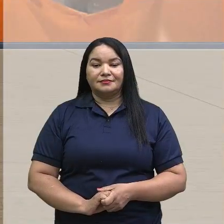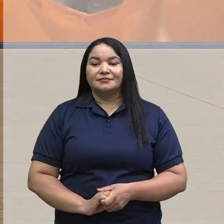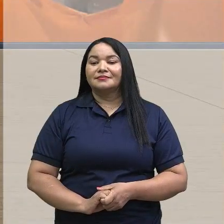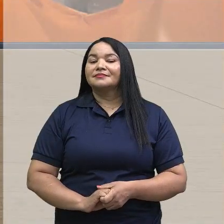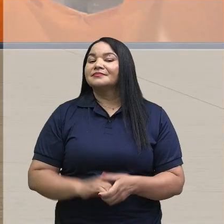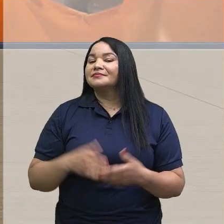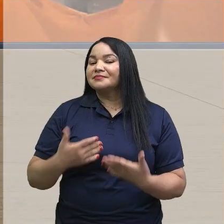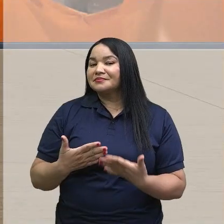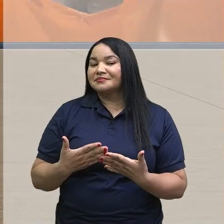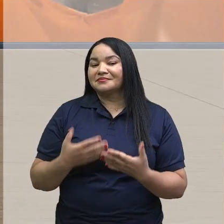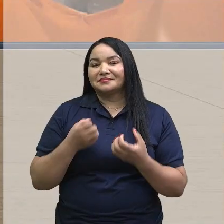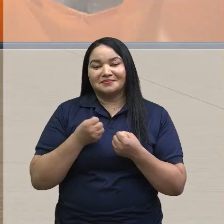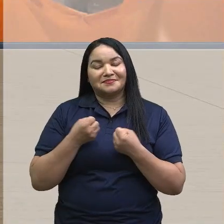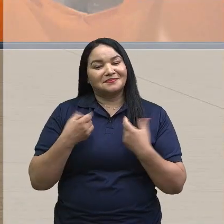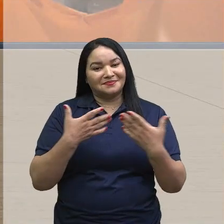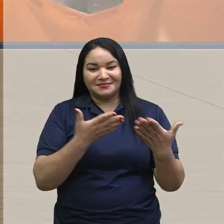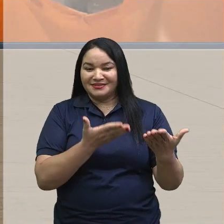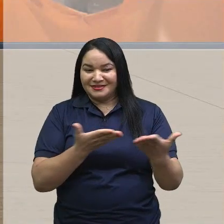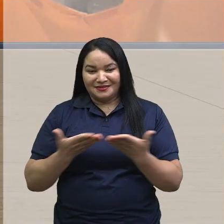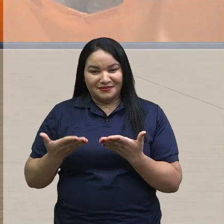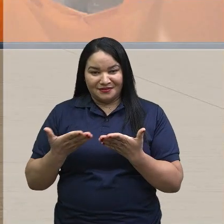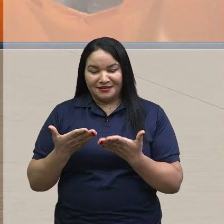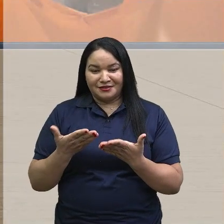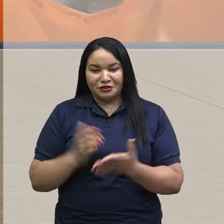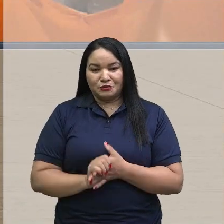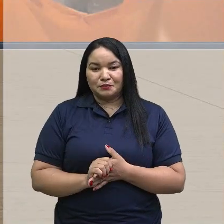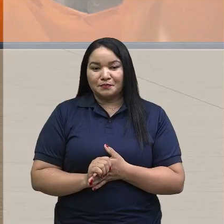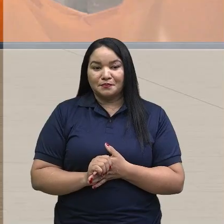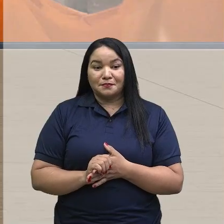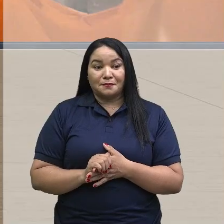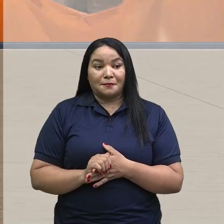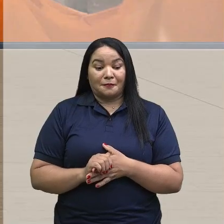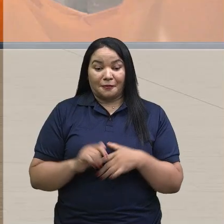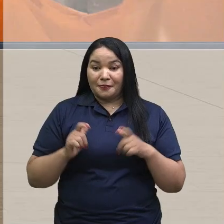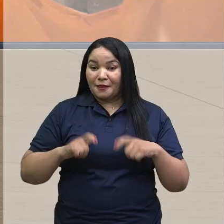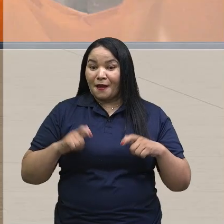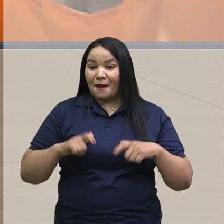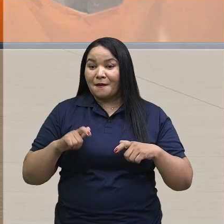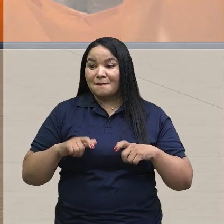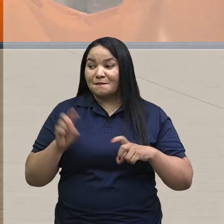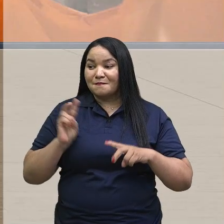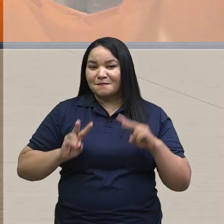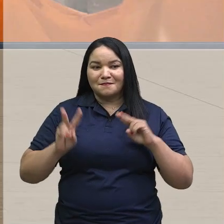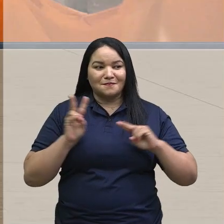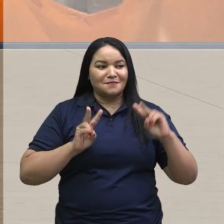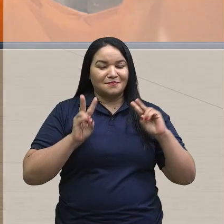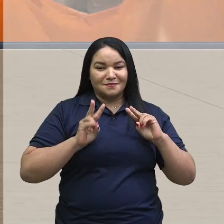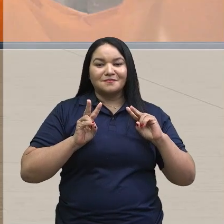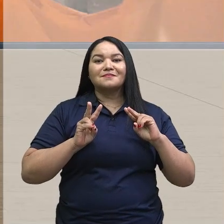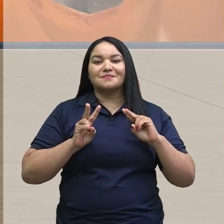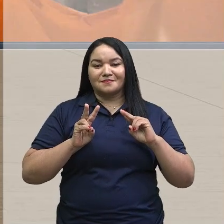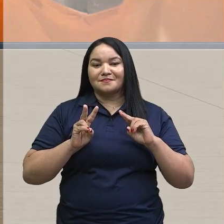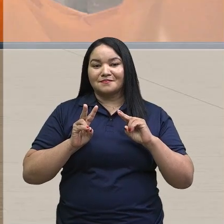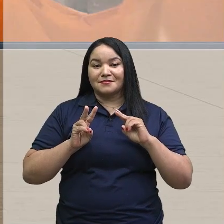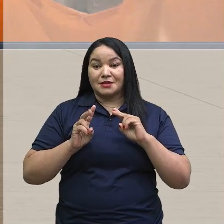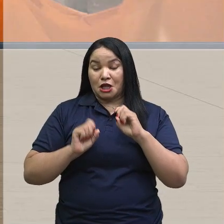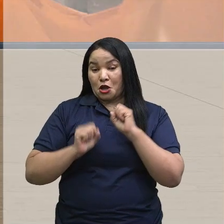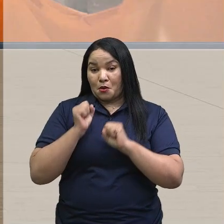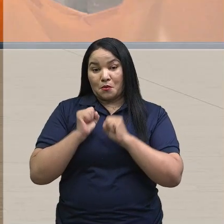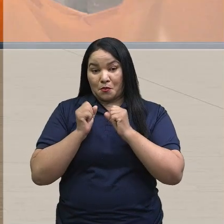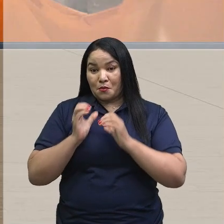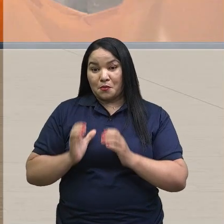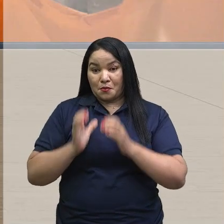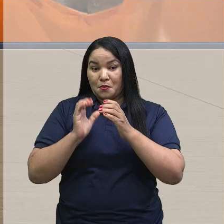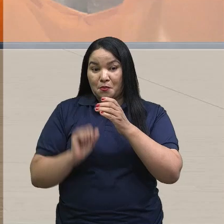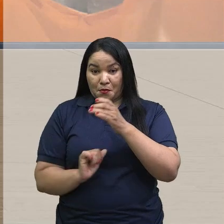Olá, sejam bem-vindos. E olha onde nós estamos aqui, né? É uma usina nuclear. Nós